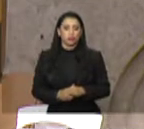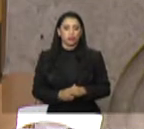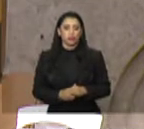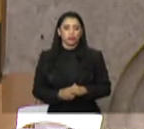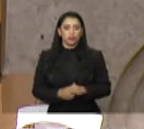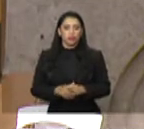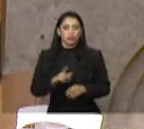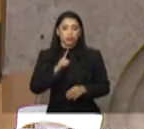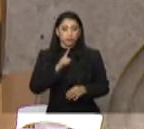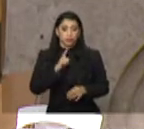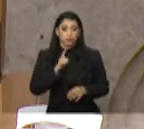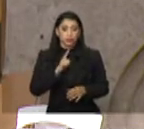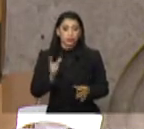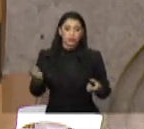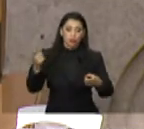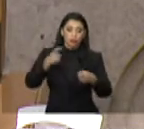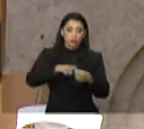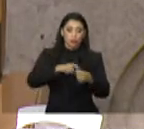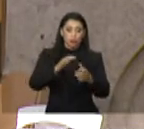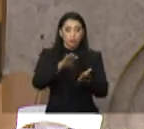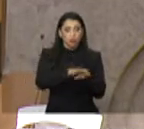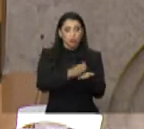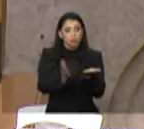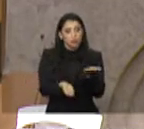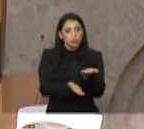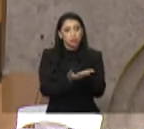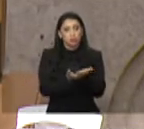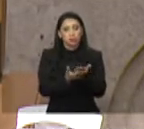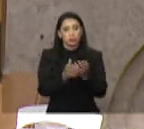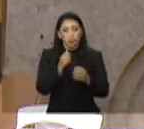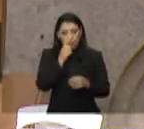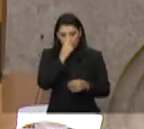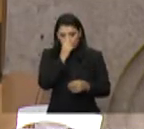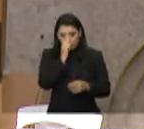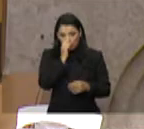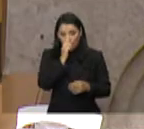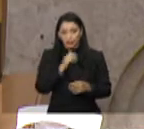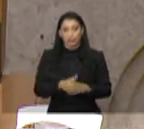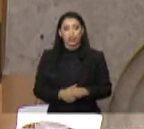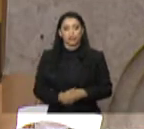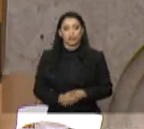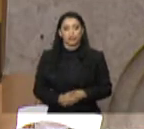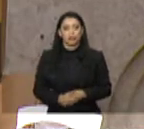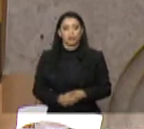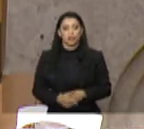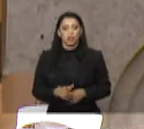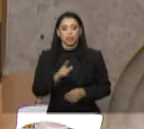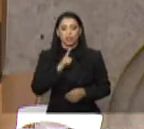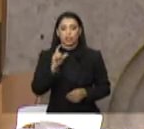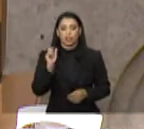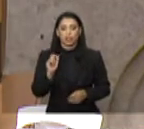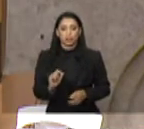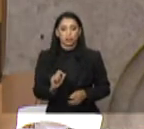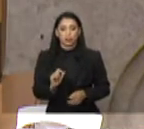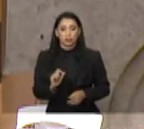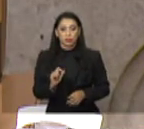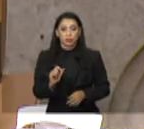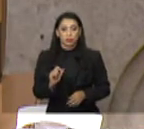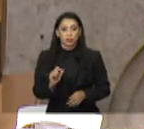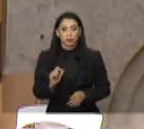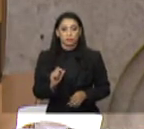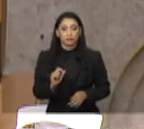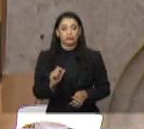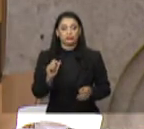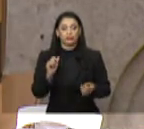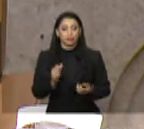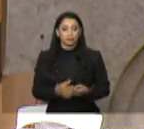para determinar o Retorno dos Autos a origem para julga julgamento do feito nos